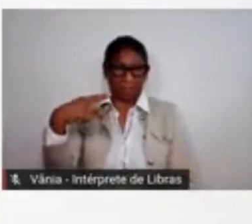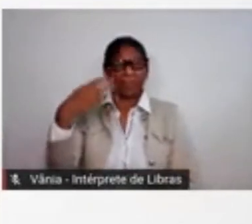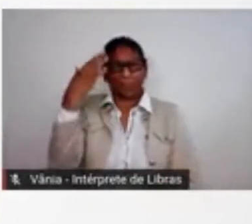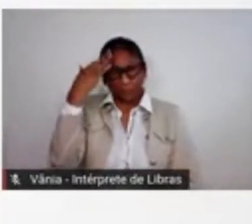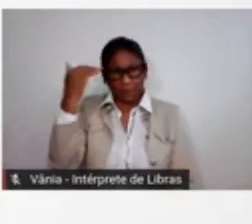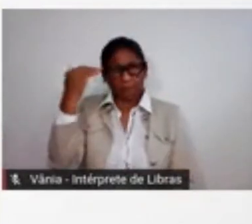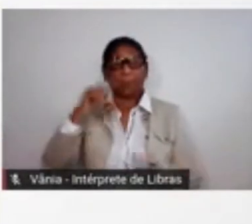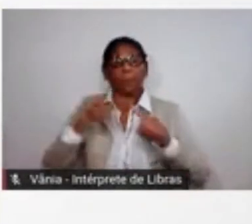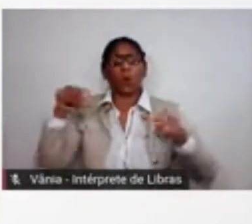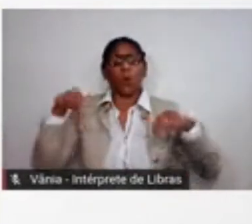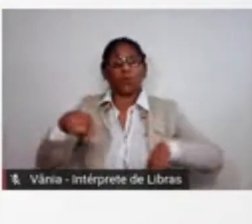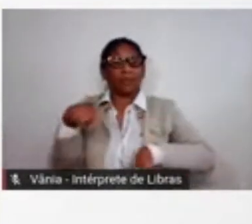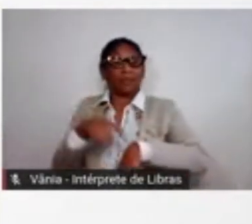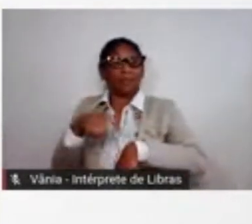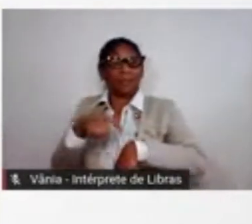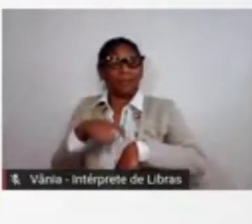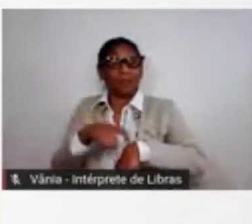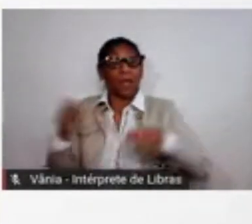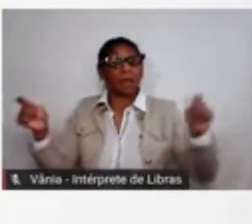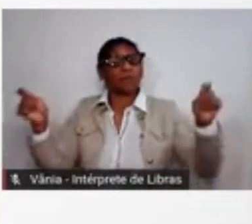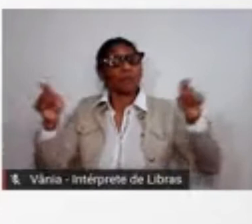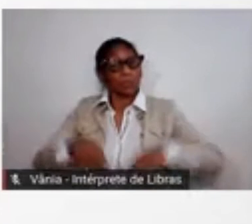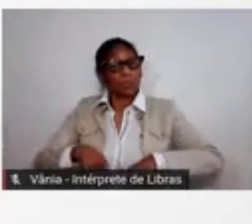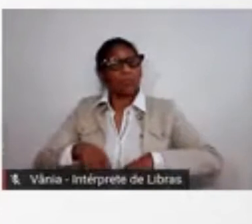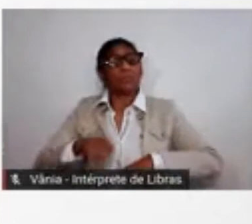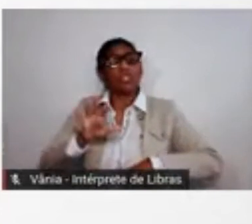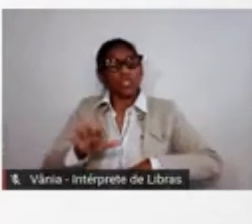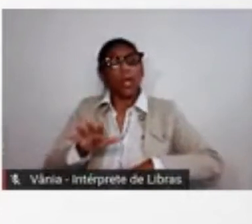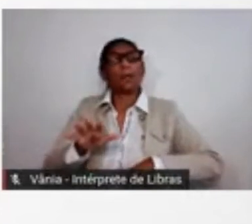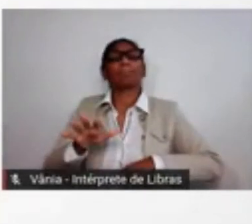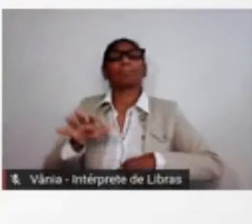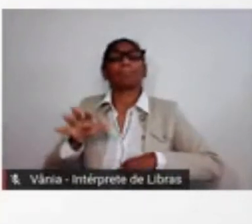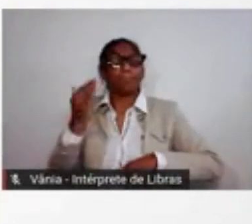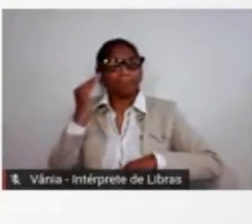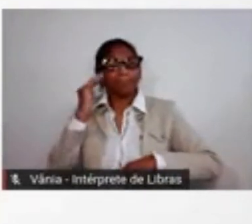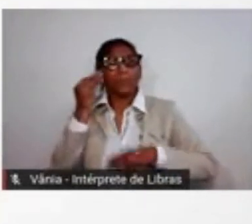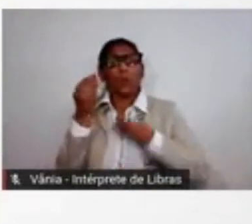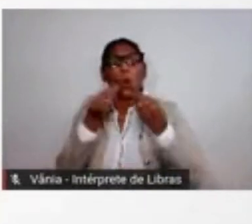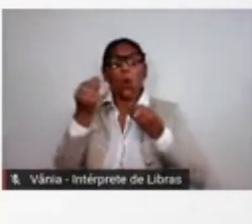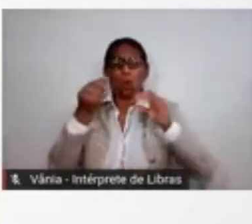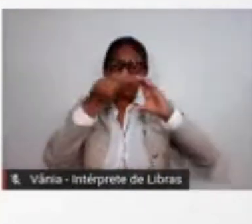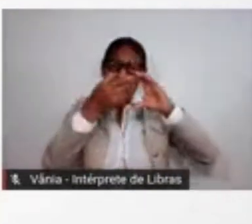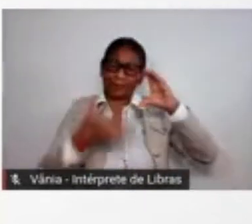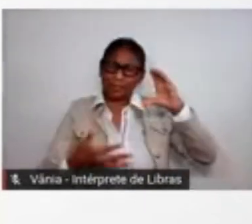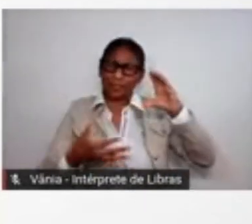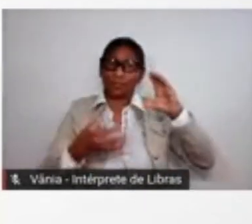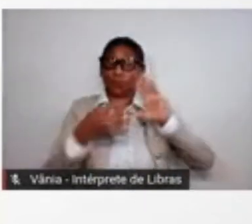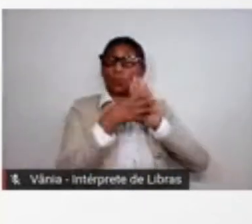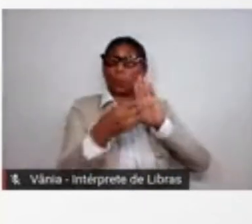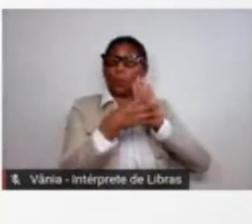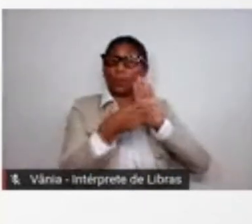num momento em que é possível, já foram bem assimiladas as características do nosso modelo de